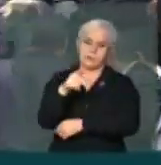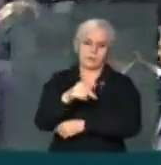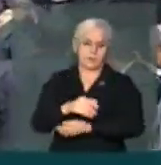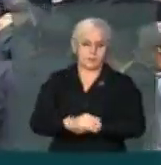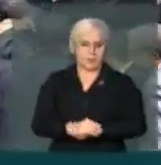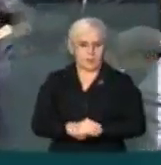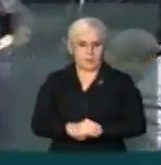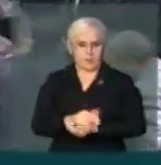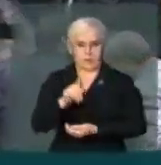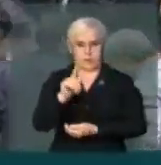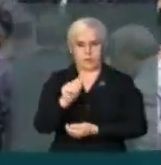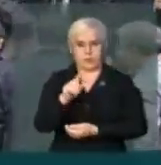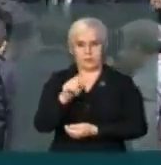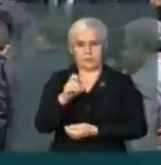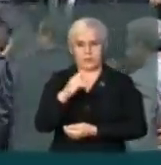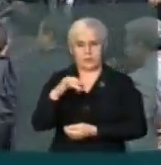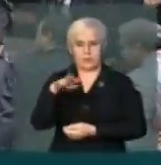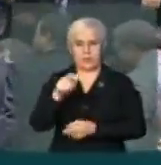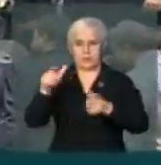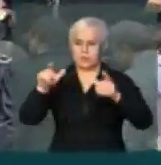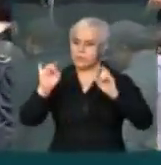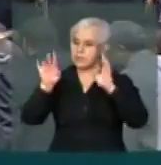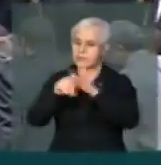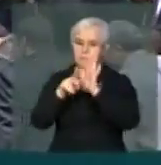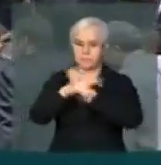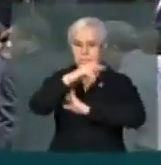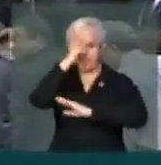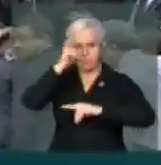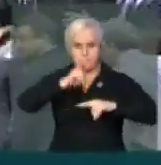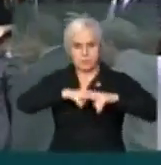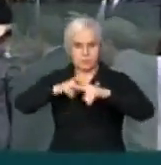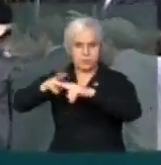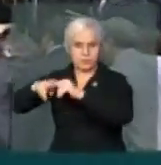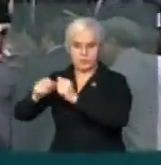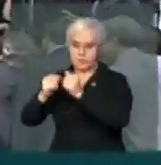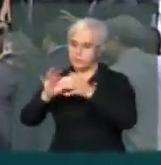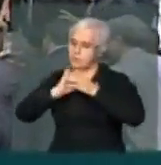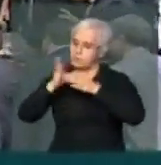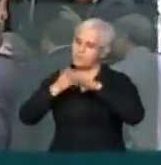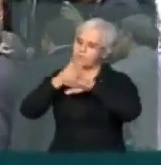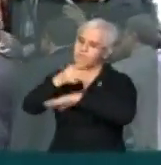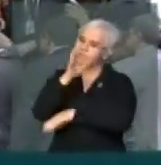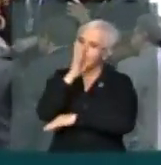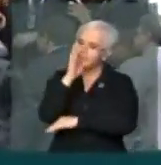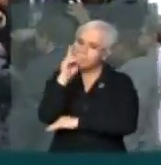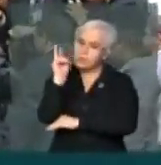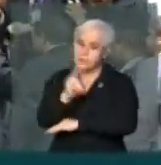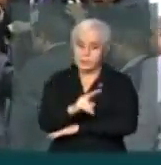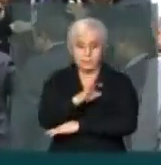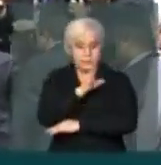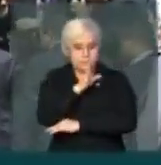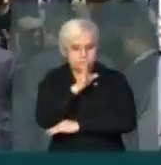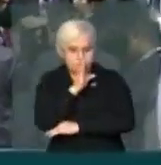a gente chama de galeria, o espaço justamente dedicado para receber pessoas, receber manifestantes, pessoas